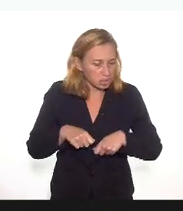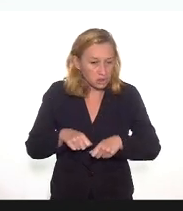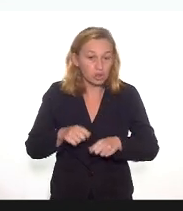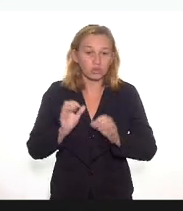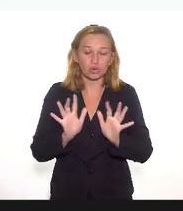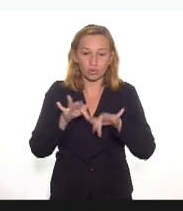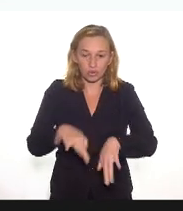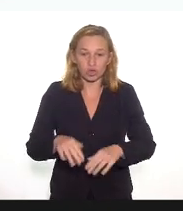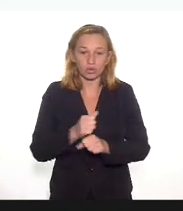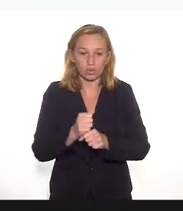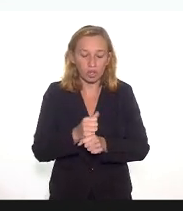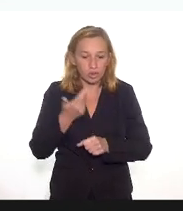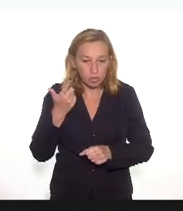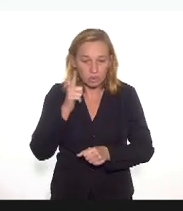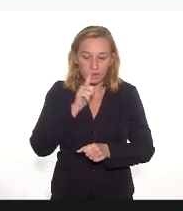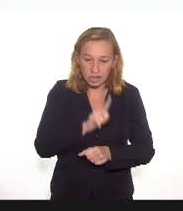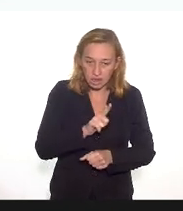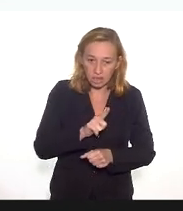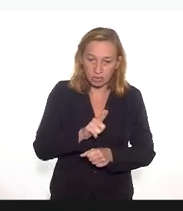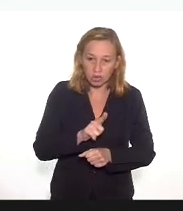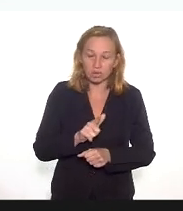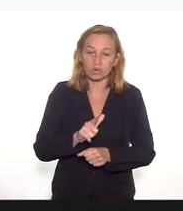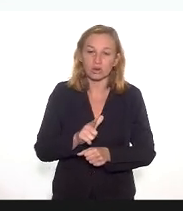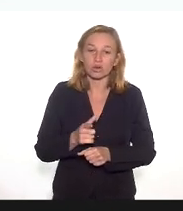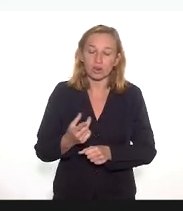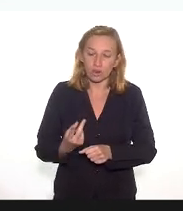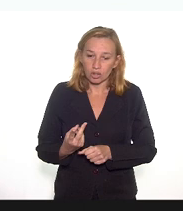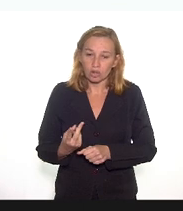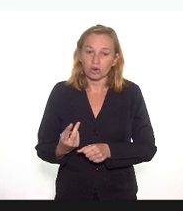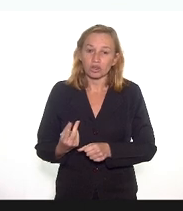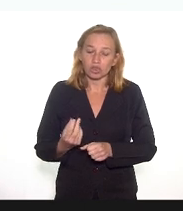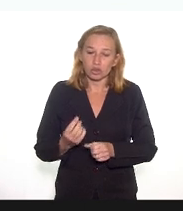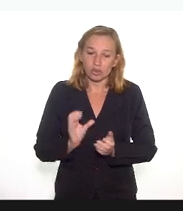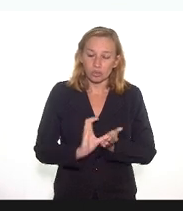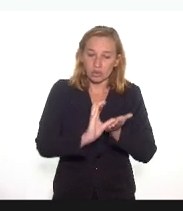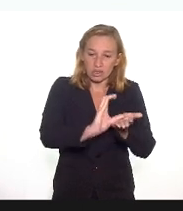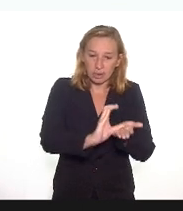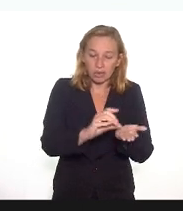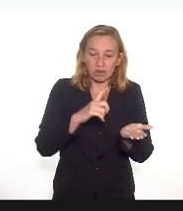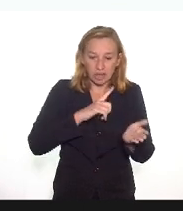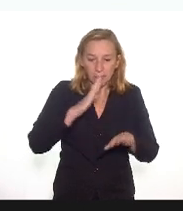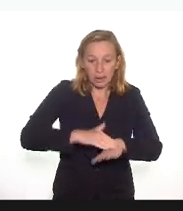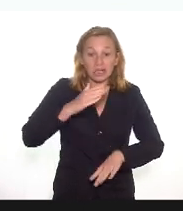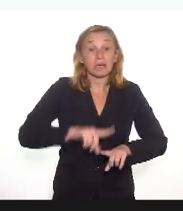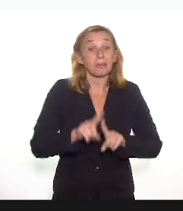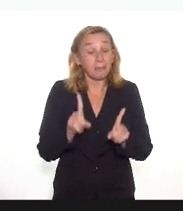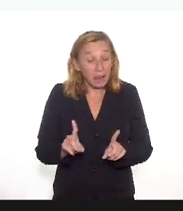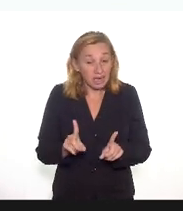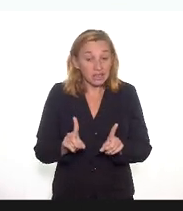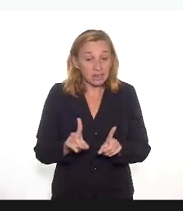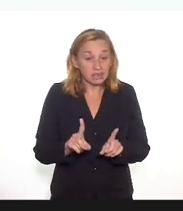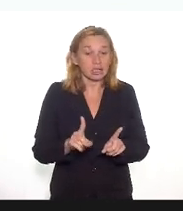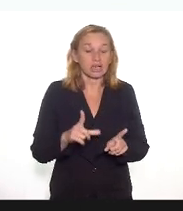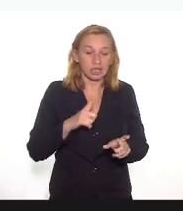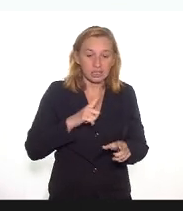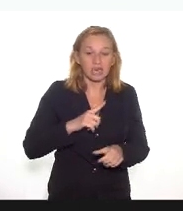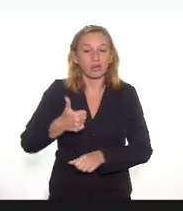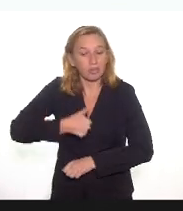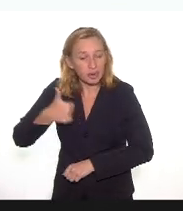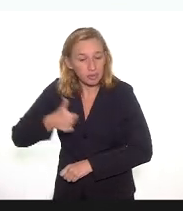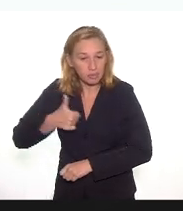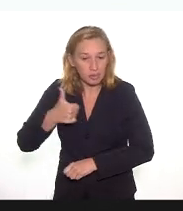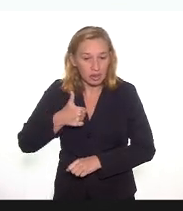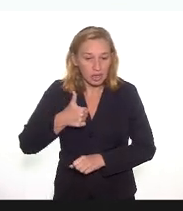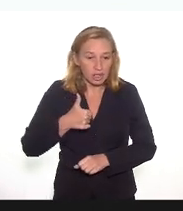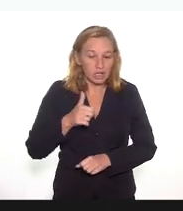do ano acabou se recuperando essa receita e atingiu o nosso orçamento. Mas ela tem essa função, primeira função, de